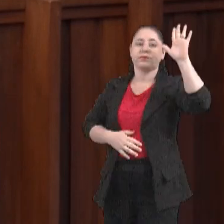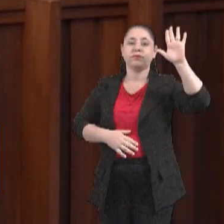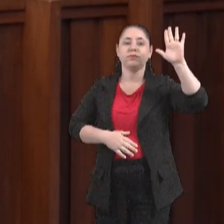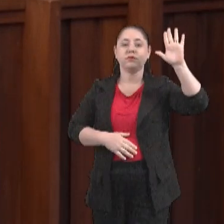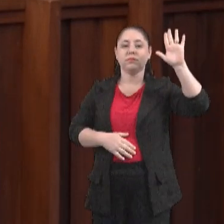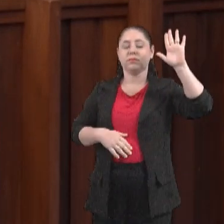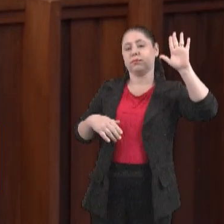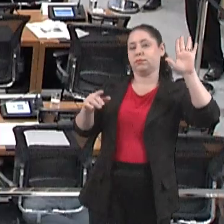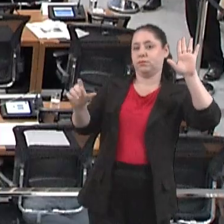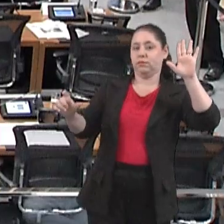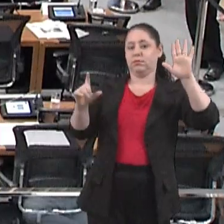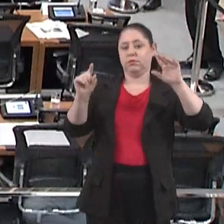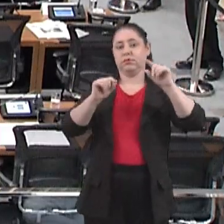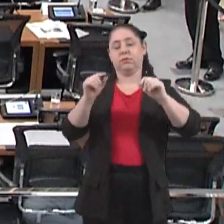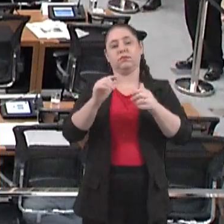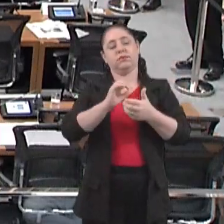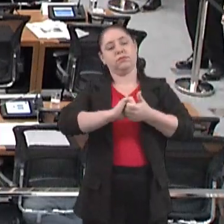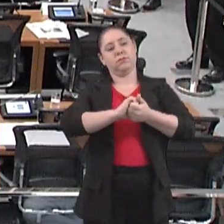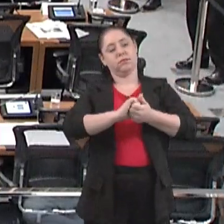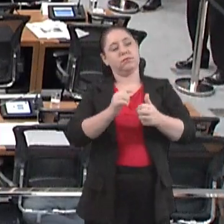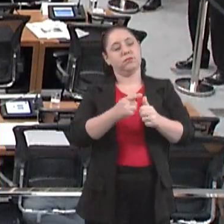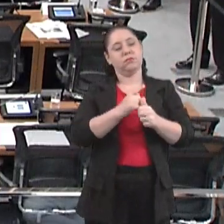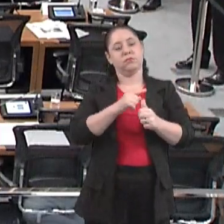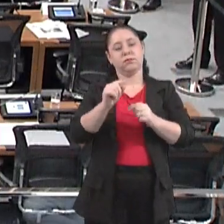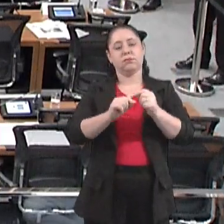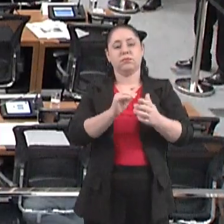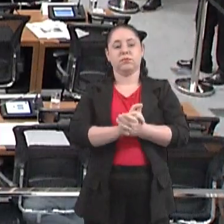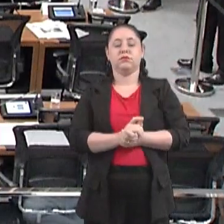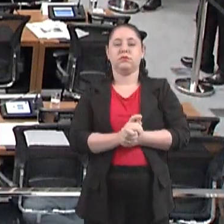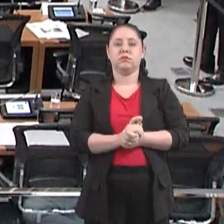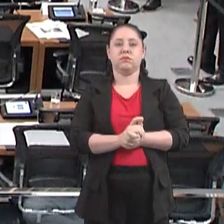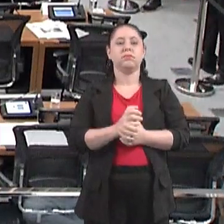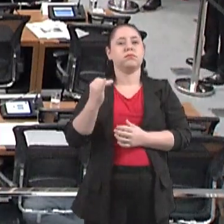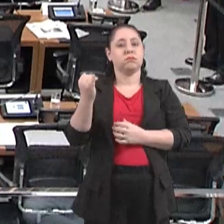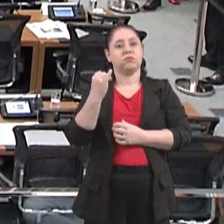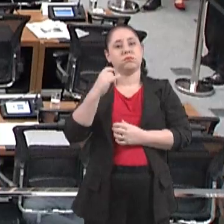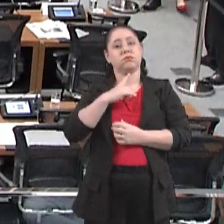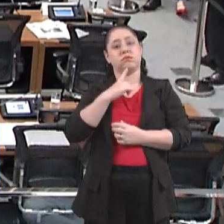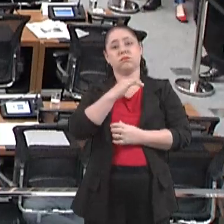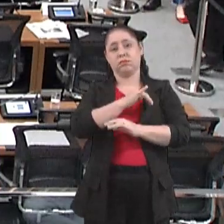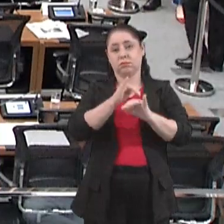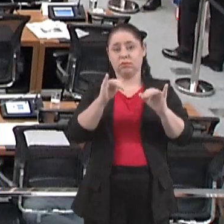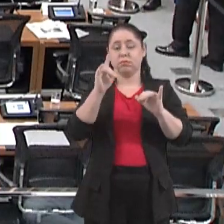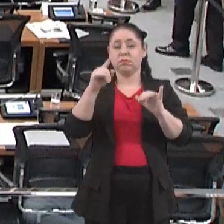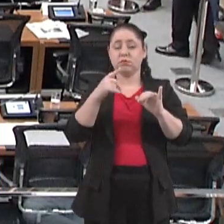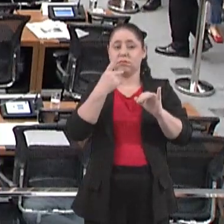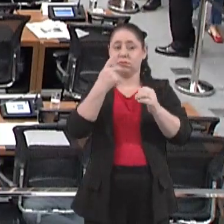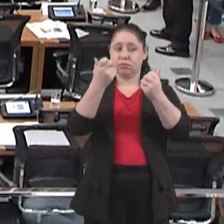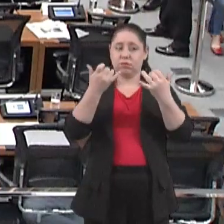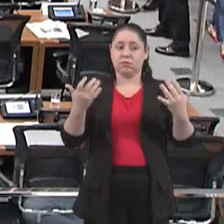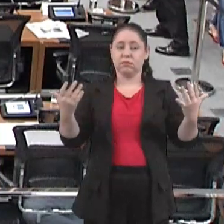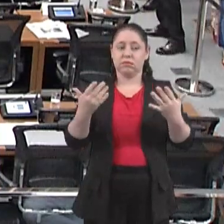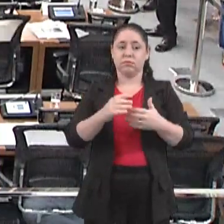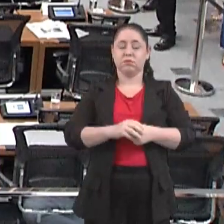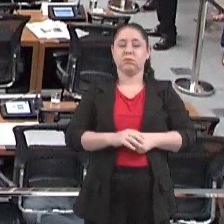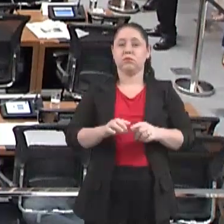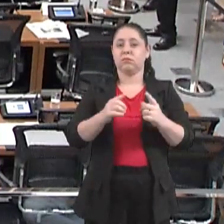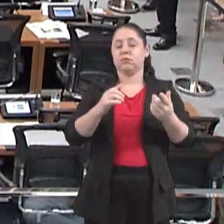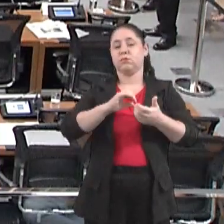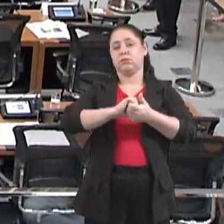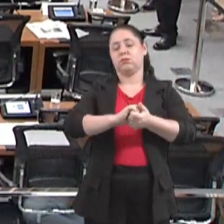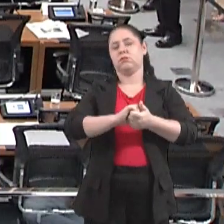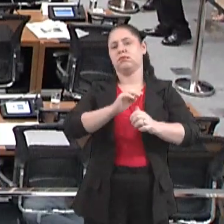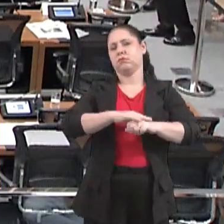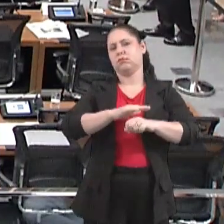Zeca do PT. Primeiro, lhe cumprimentar pela importância do pronunciamento que faz. Mas lhe